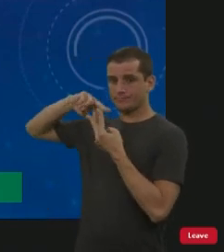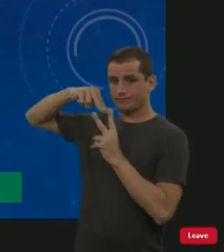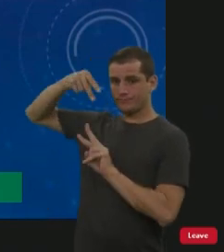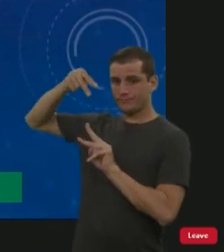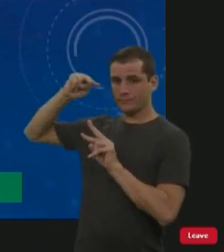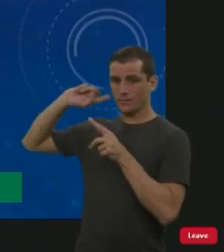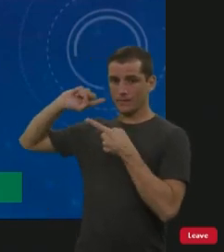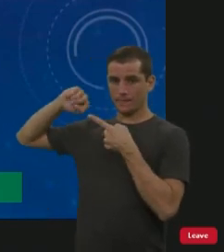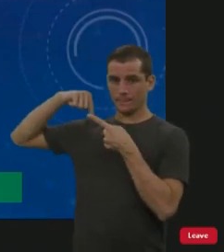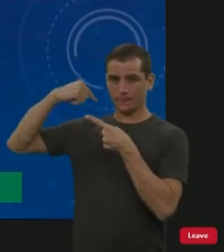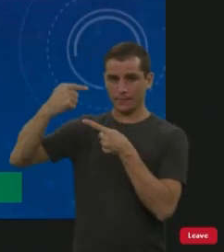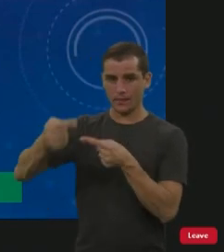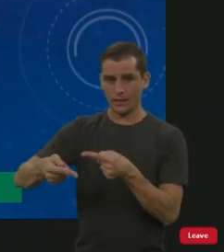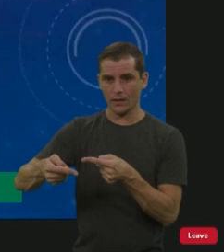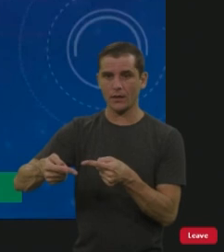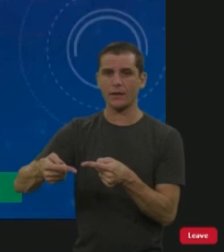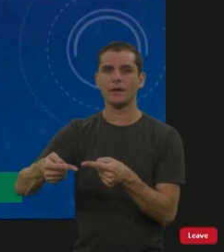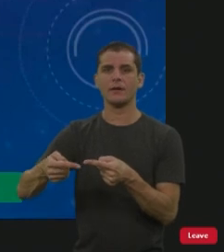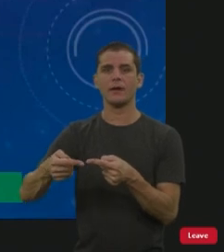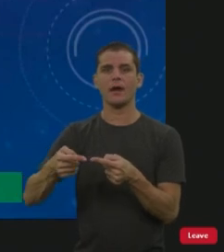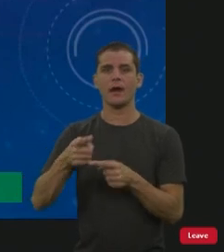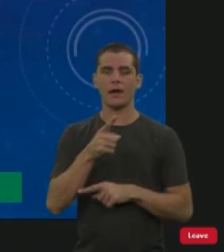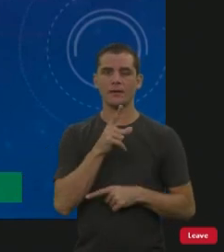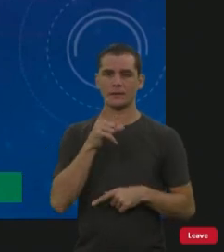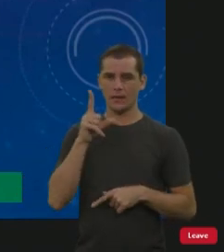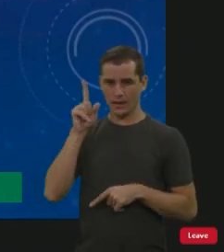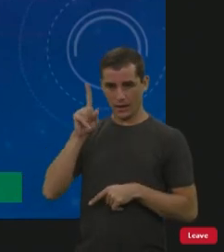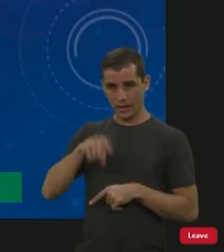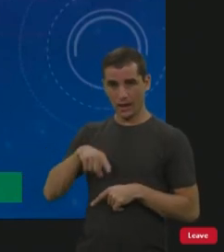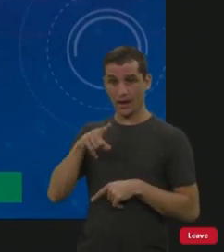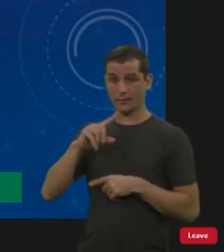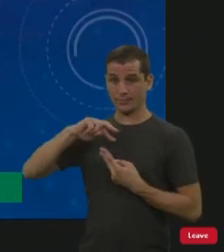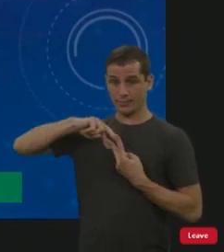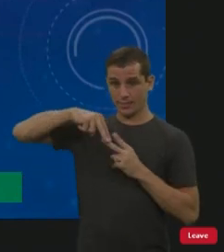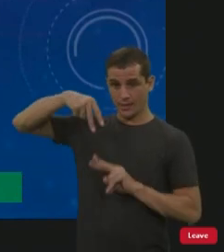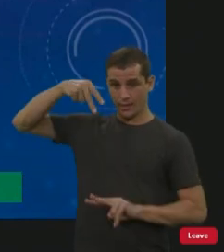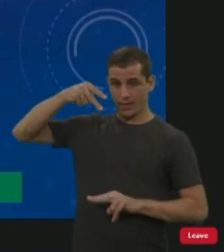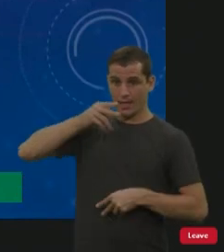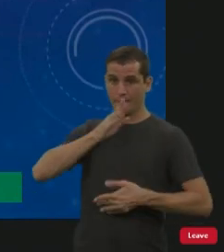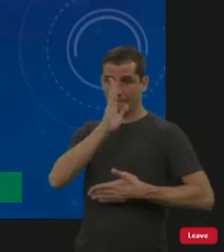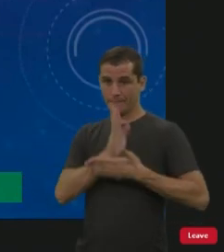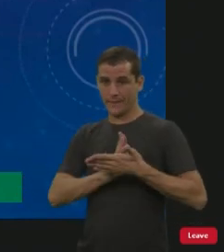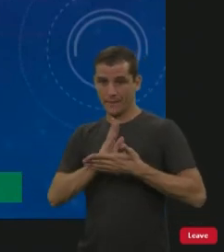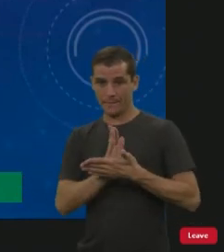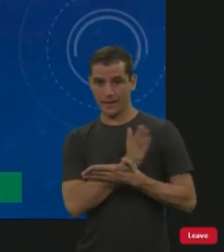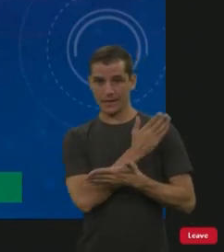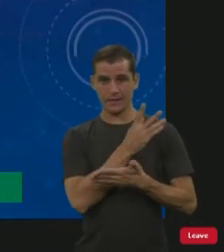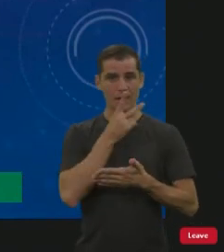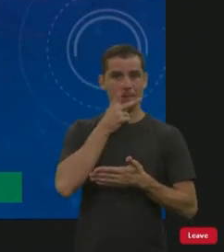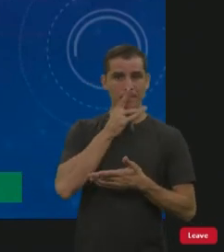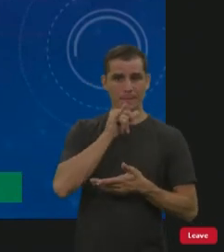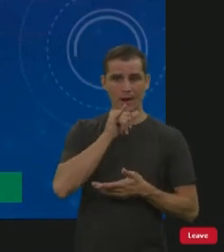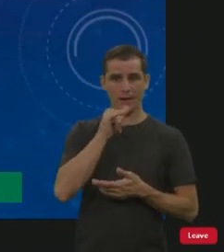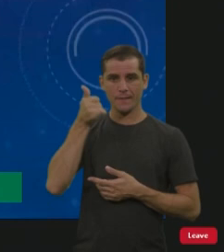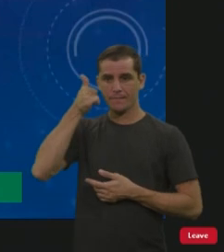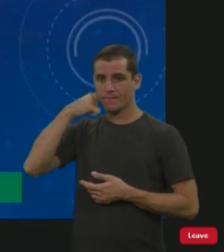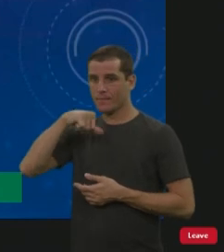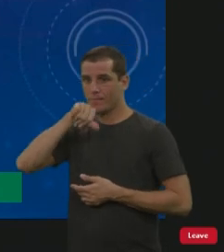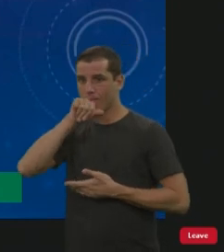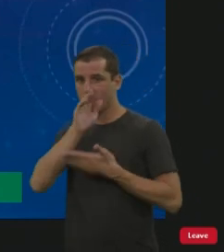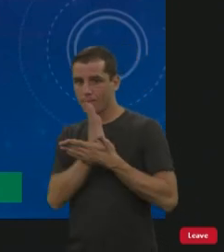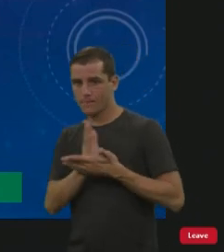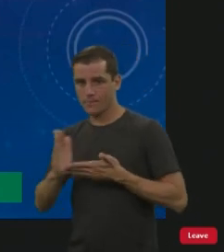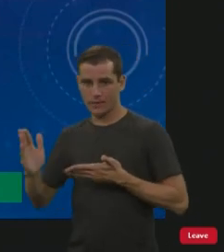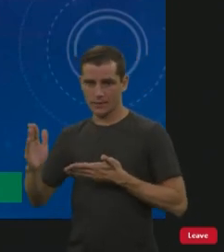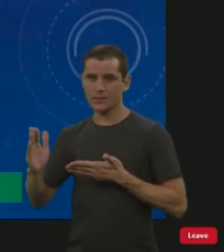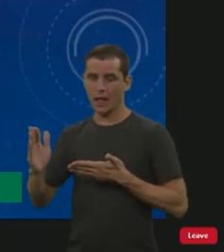né, metade que vem do nosso pai, metade que vem da nossa mãe, a grosso modo falando. Então, normalmente,